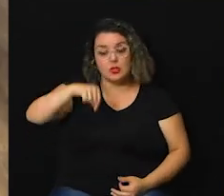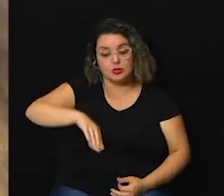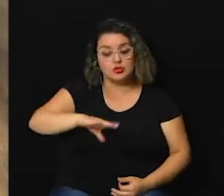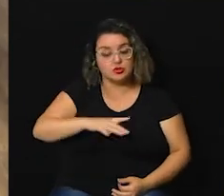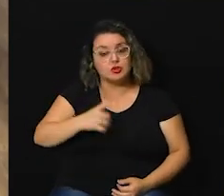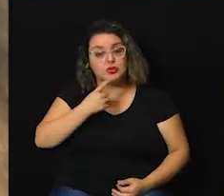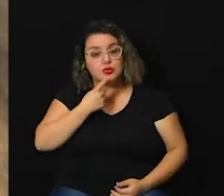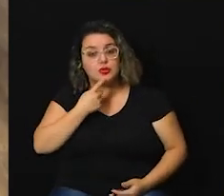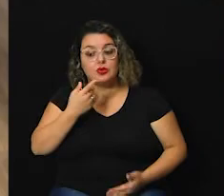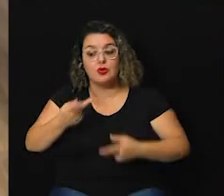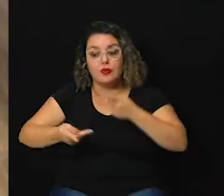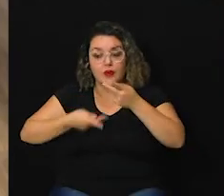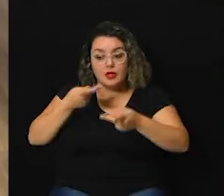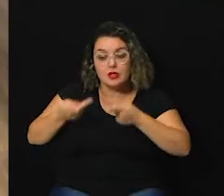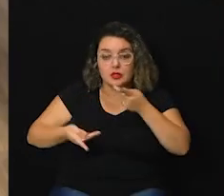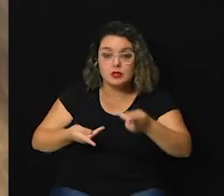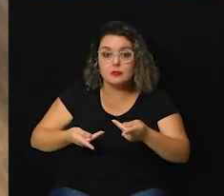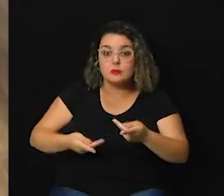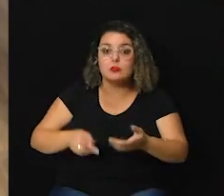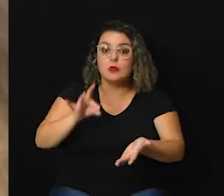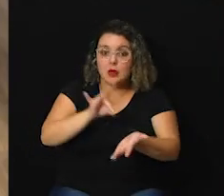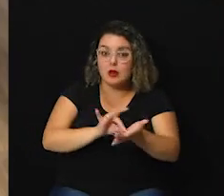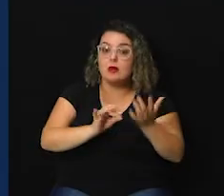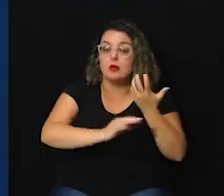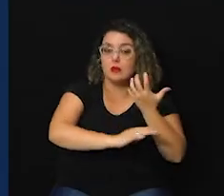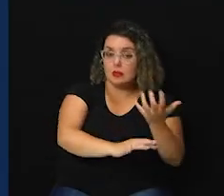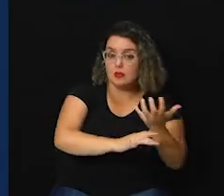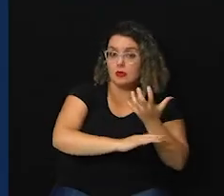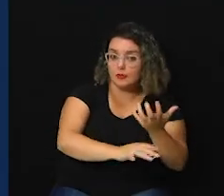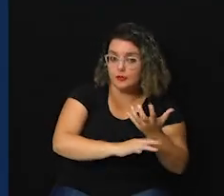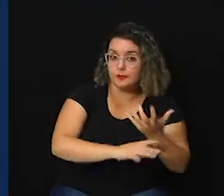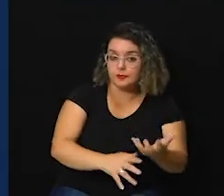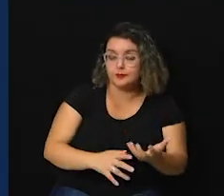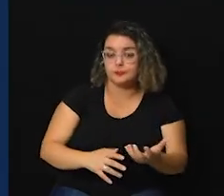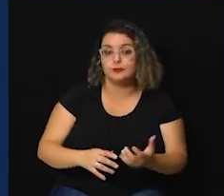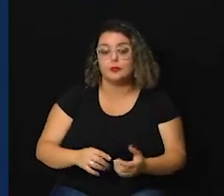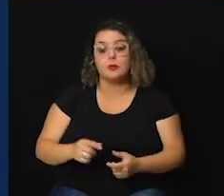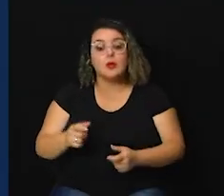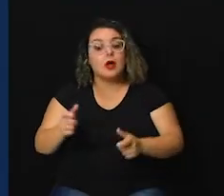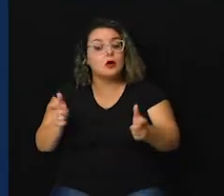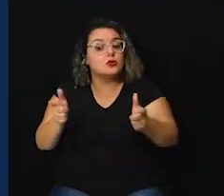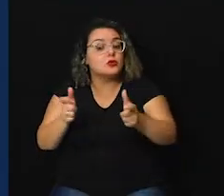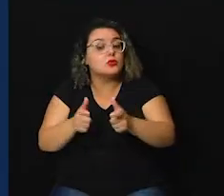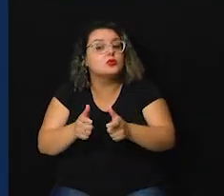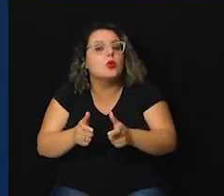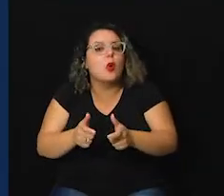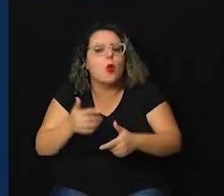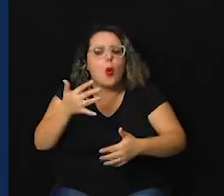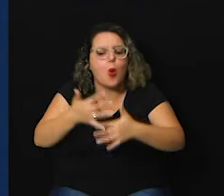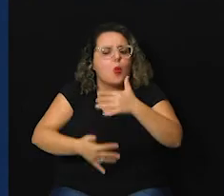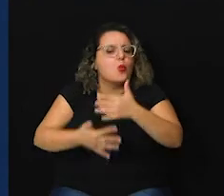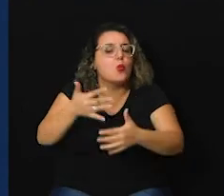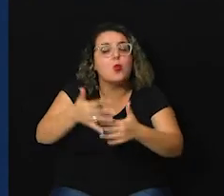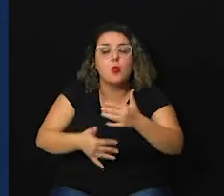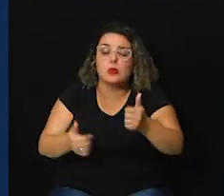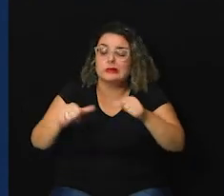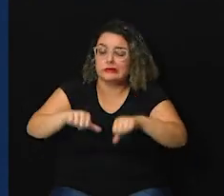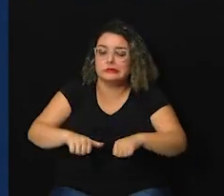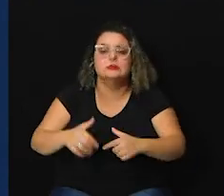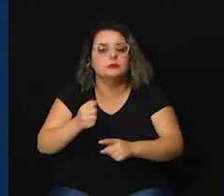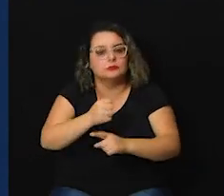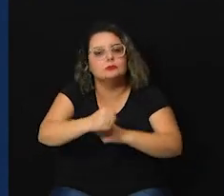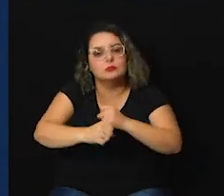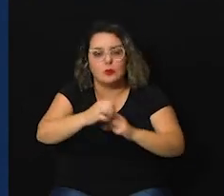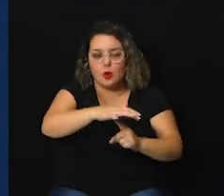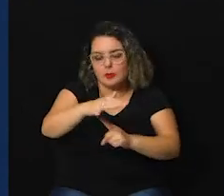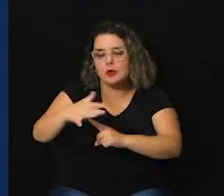está aqui em Campinas falando sobre uma realidade do Pantanal, mas é a chave para a gente diminuir um pouquinho esse colapso ambiental que a gente está vivendo.